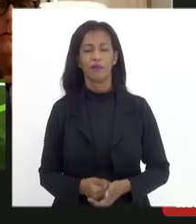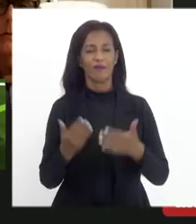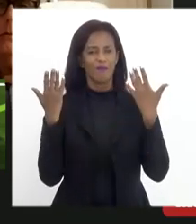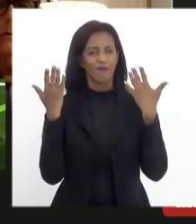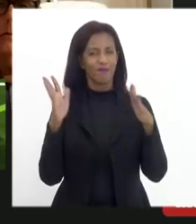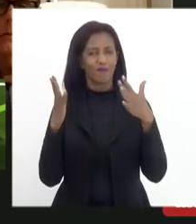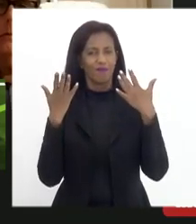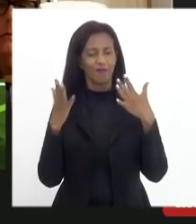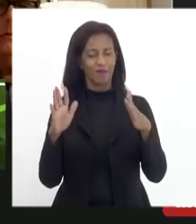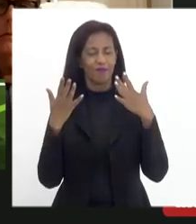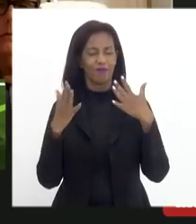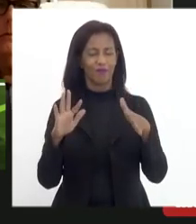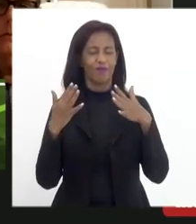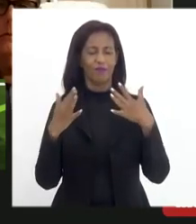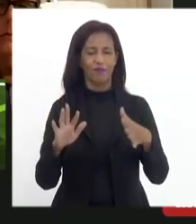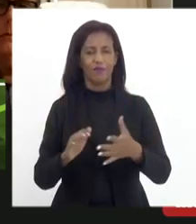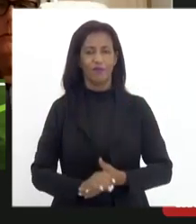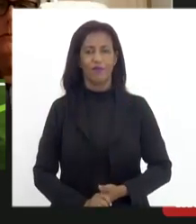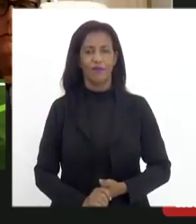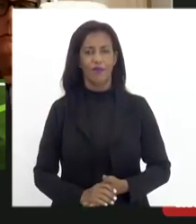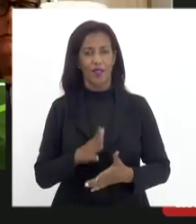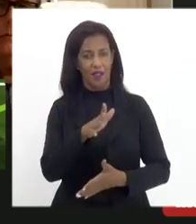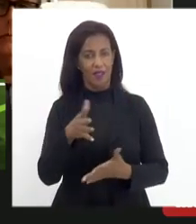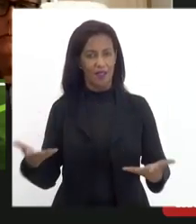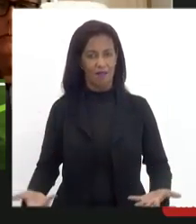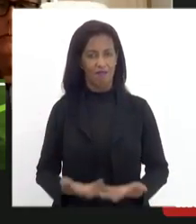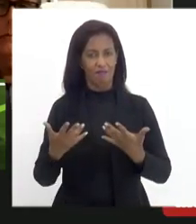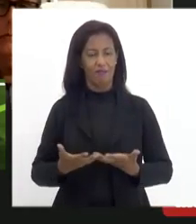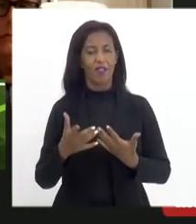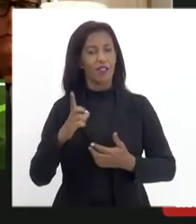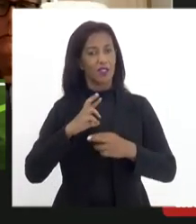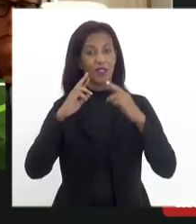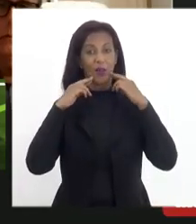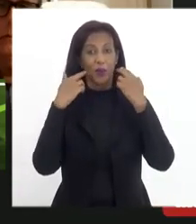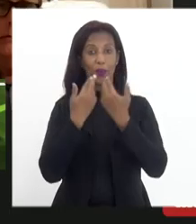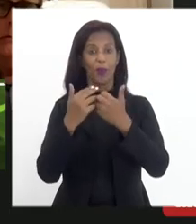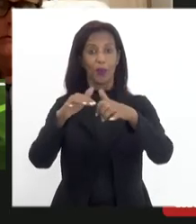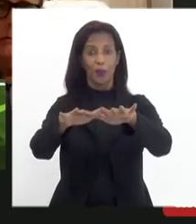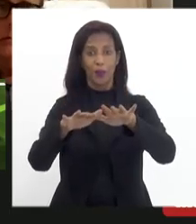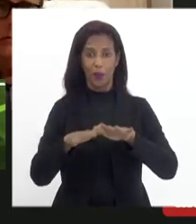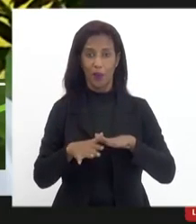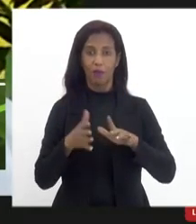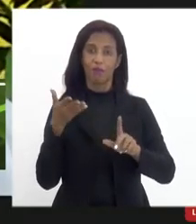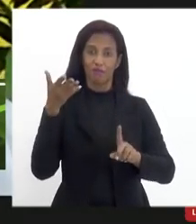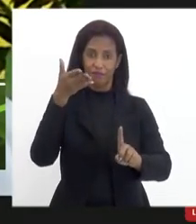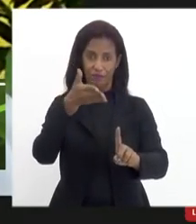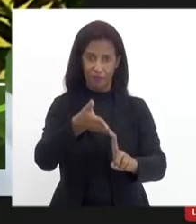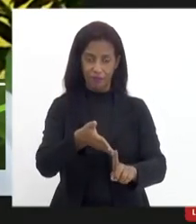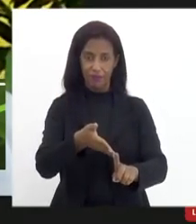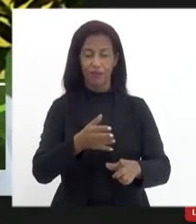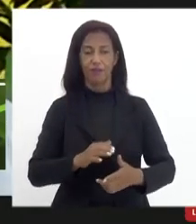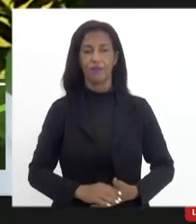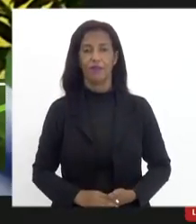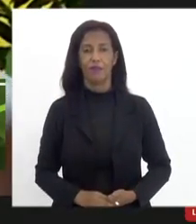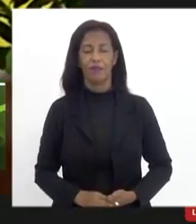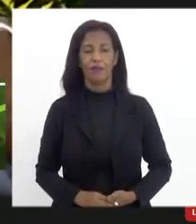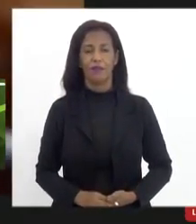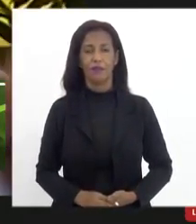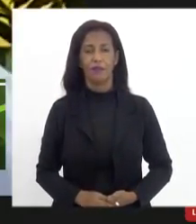aplaudir essa iniciativa de criar uma audiência pública com esse fim, que